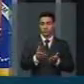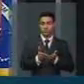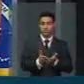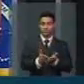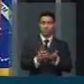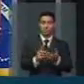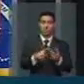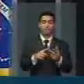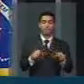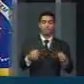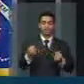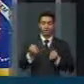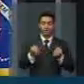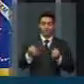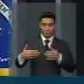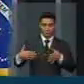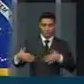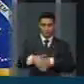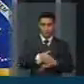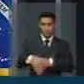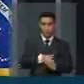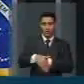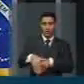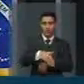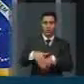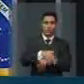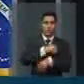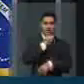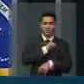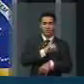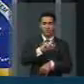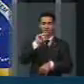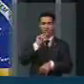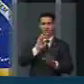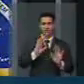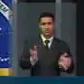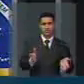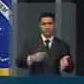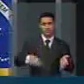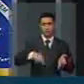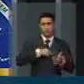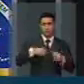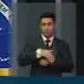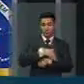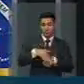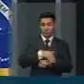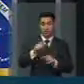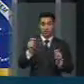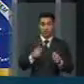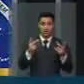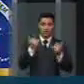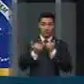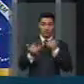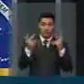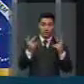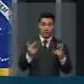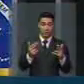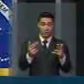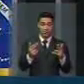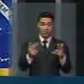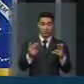sistema de rodovias absolutamente ultrapassado, as nossas rodovias só podem ser comparadas às